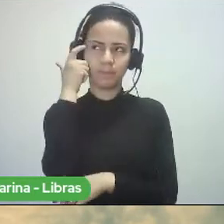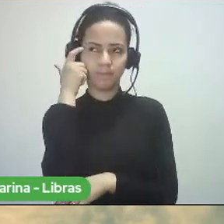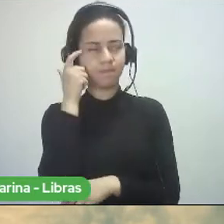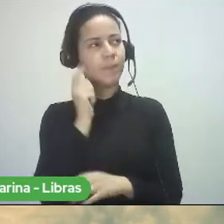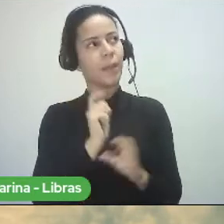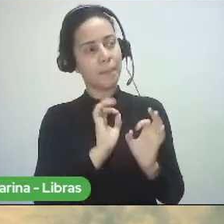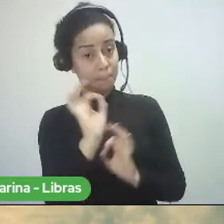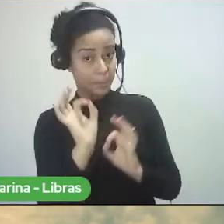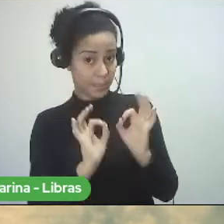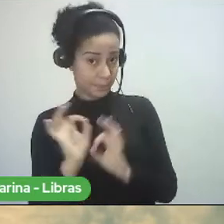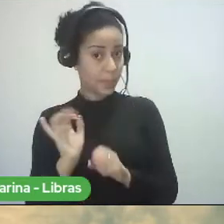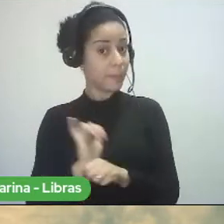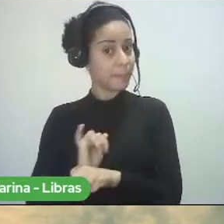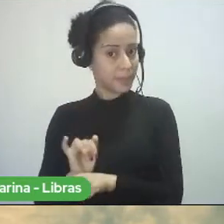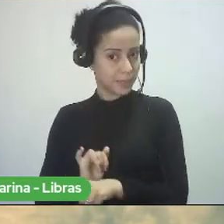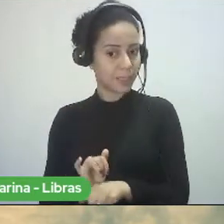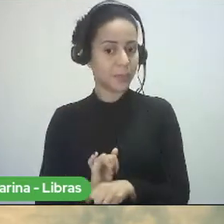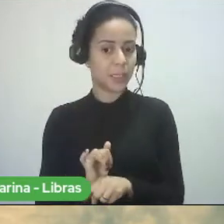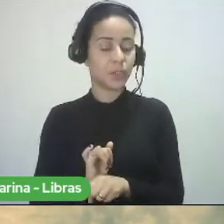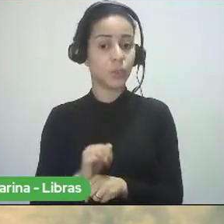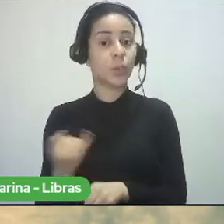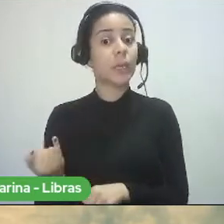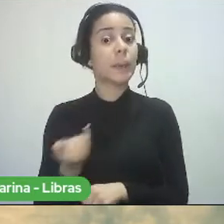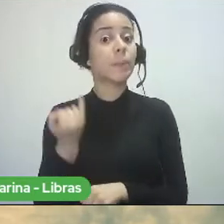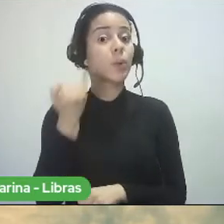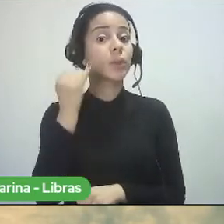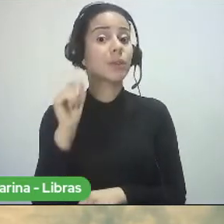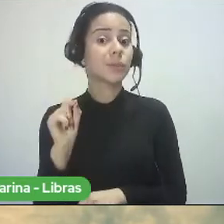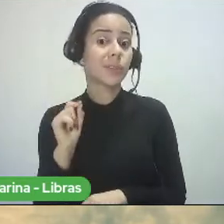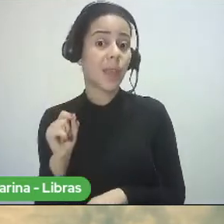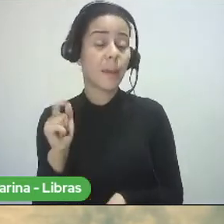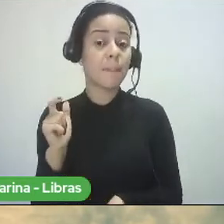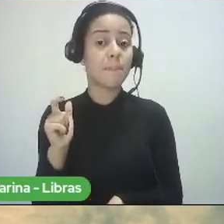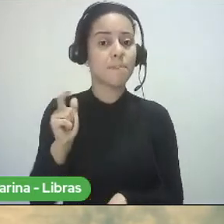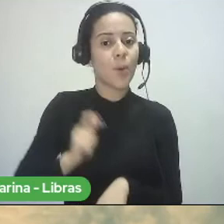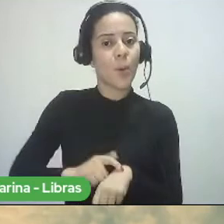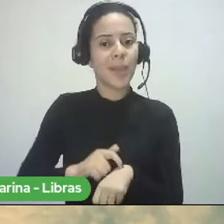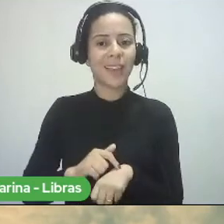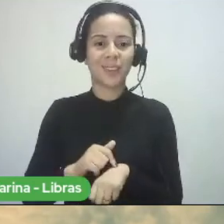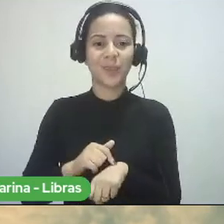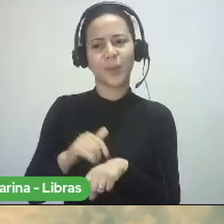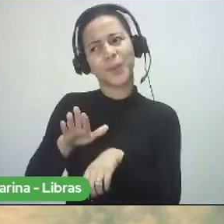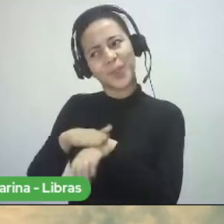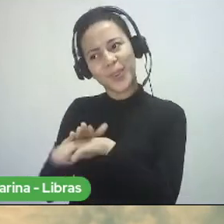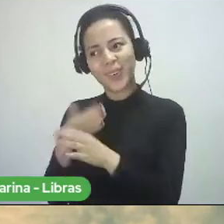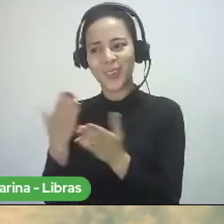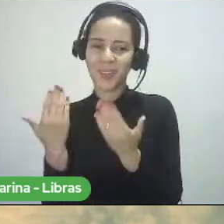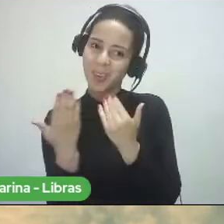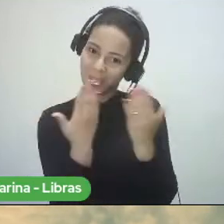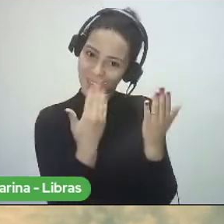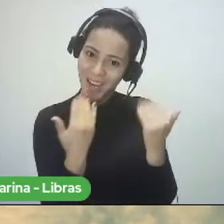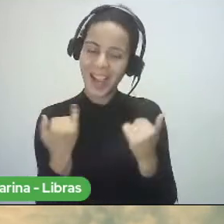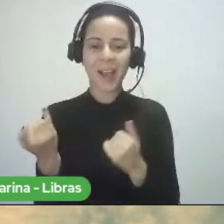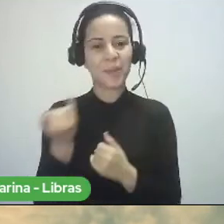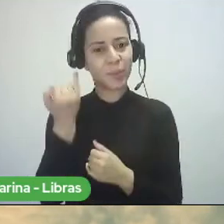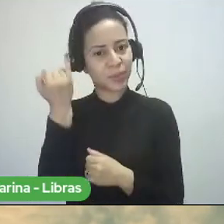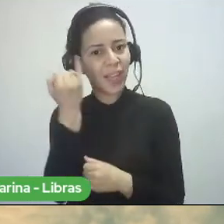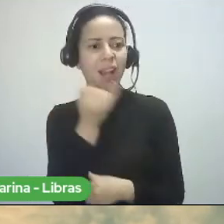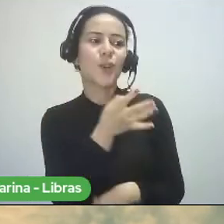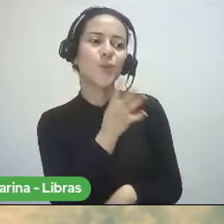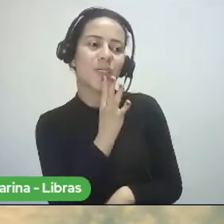de icebreakers, né, de quebra-gelo. Então, tem pessoas que vão se conhecer naquele momento, a gente tem que fazer